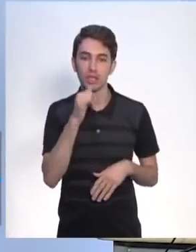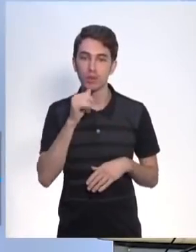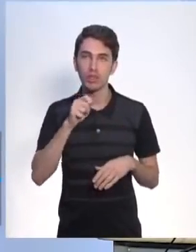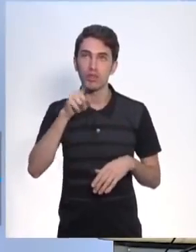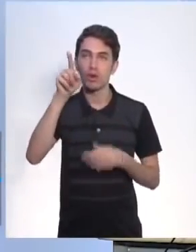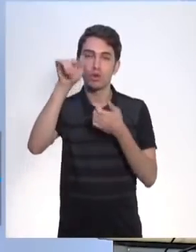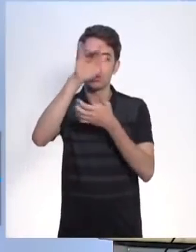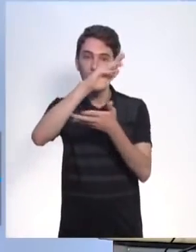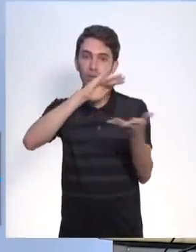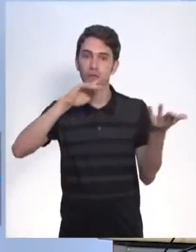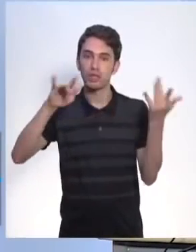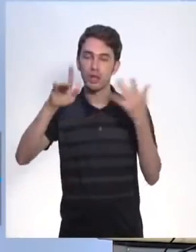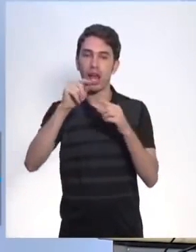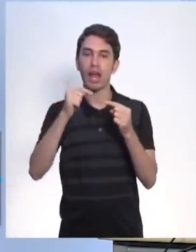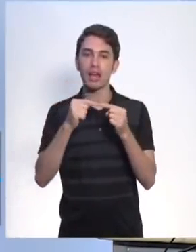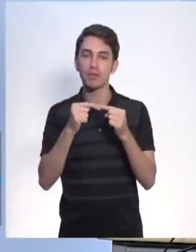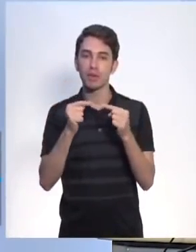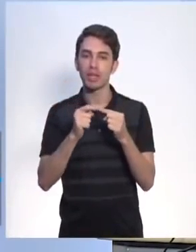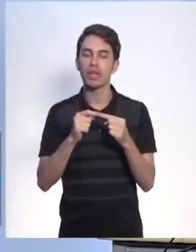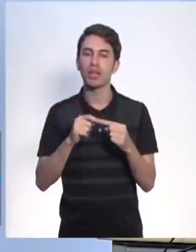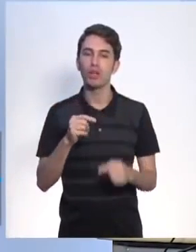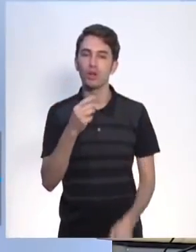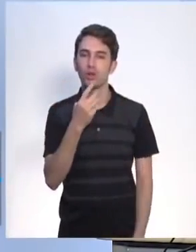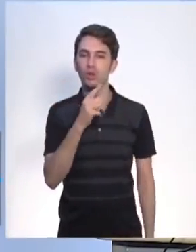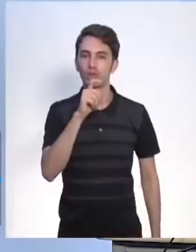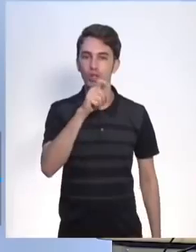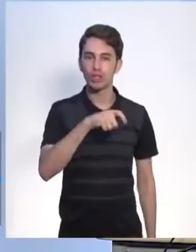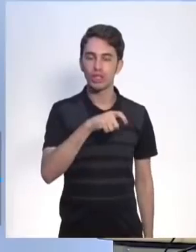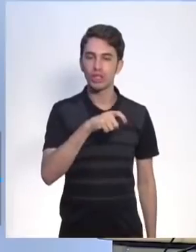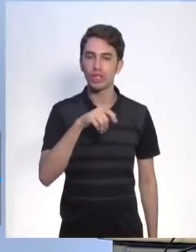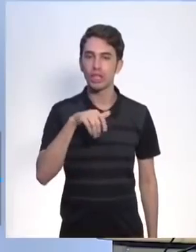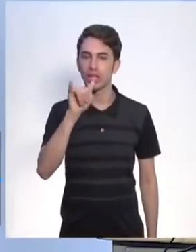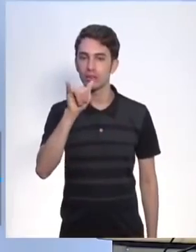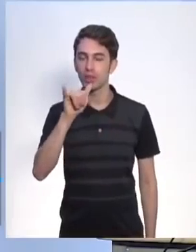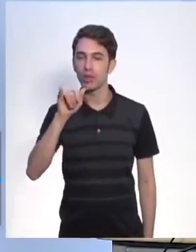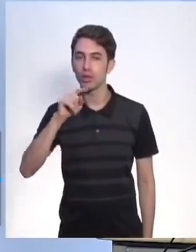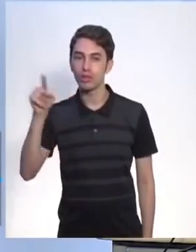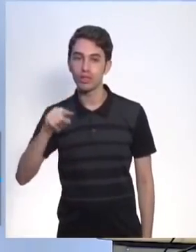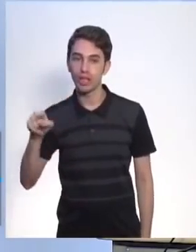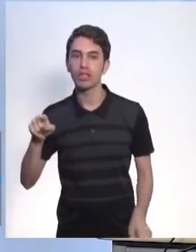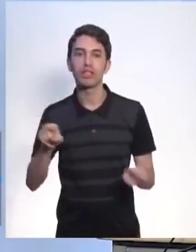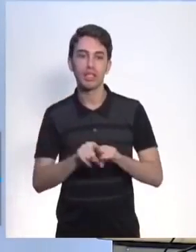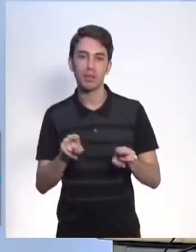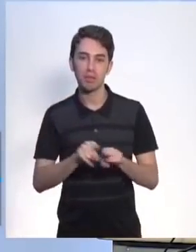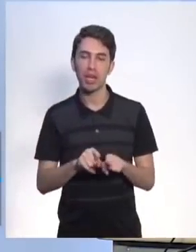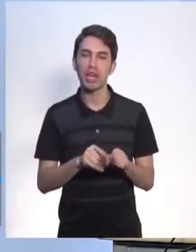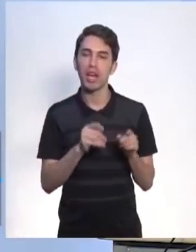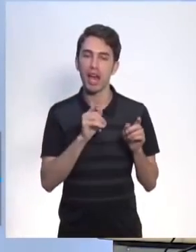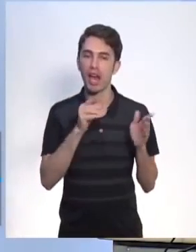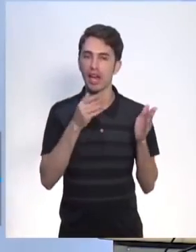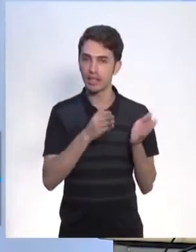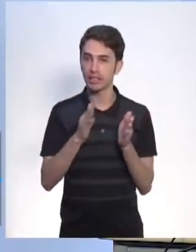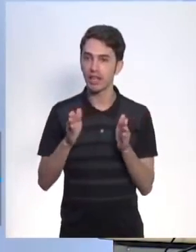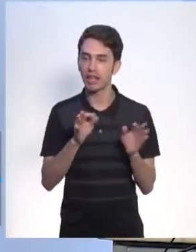que é o 3D em três dimensões, temos X, Y, Z, também seguem a ordem alfabética, foi a dica que você colocou. Então,